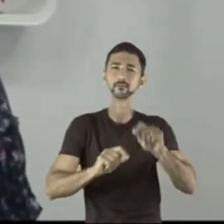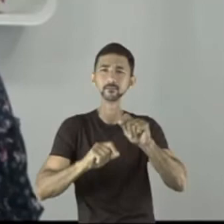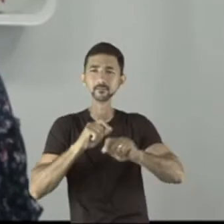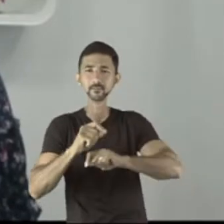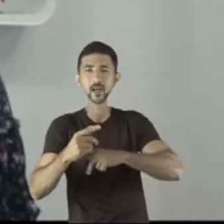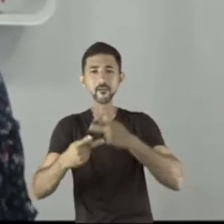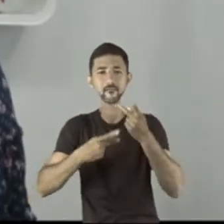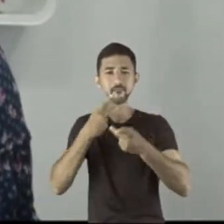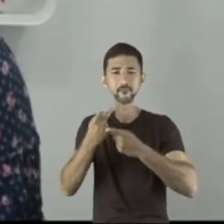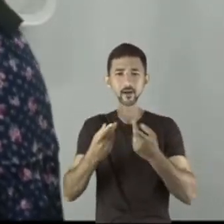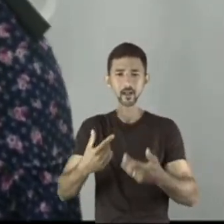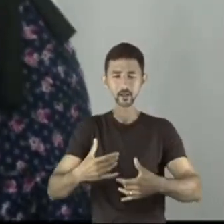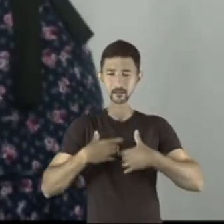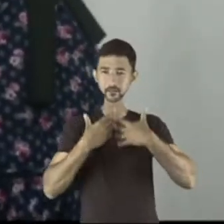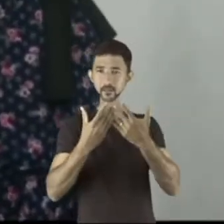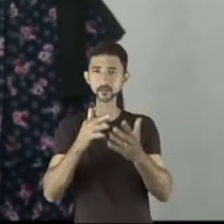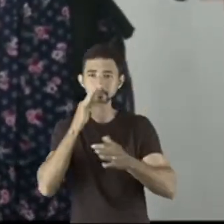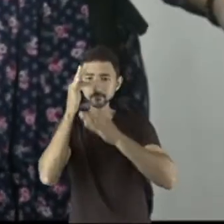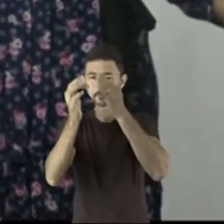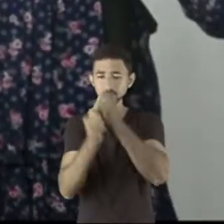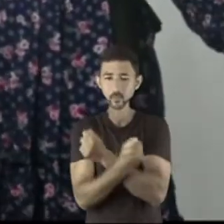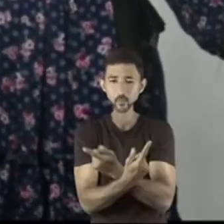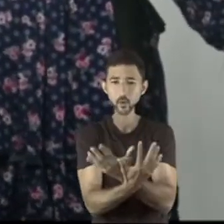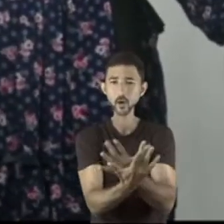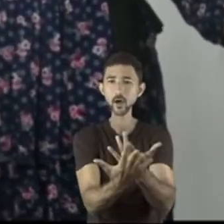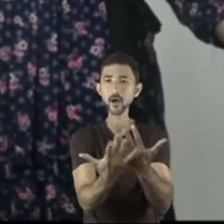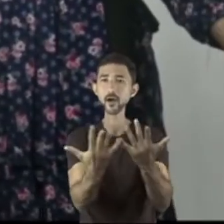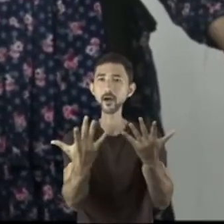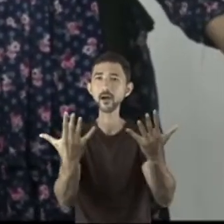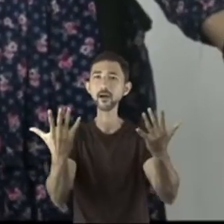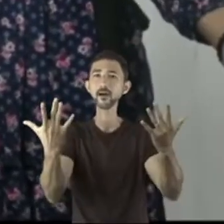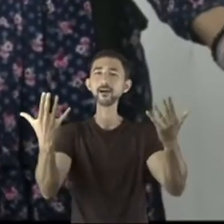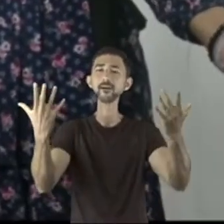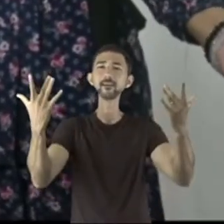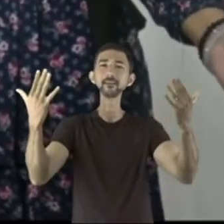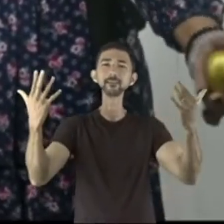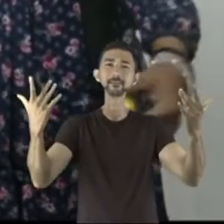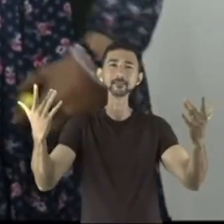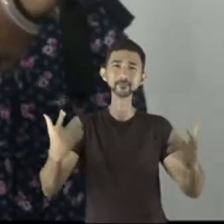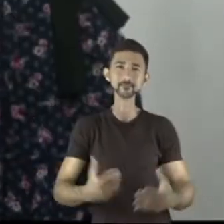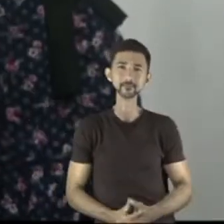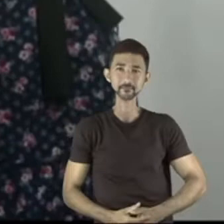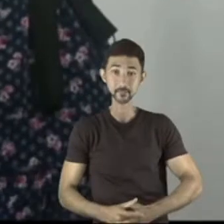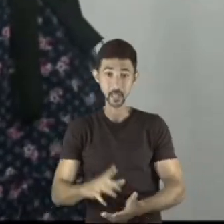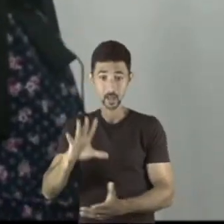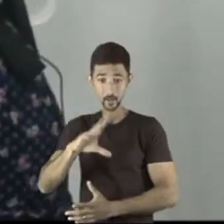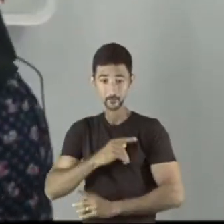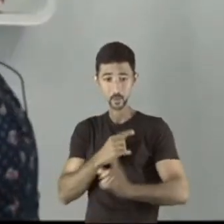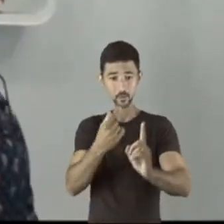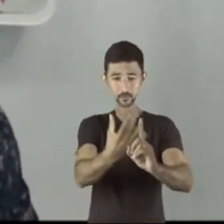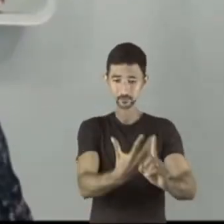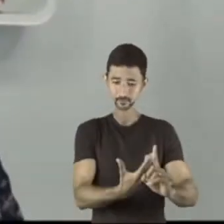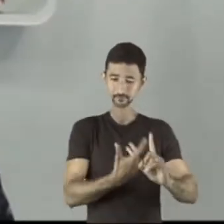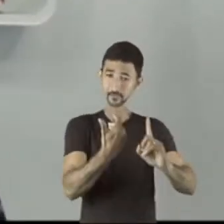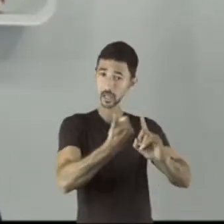amor que me disse assim que a flor do campo era um alecrim. Foi